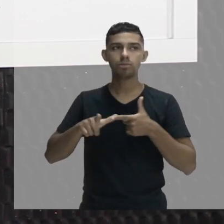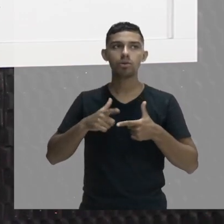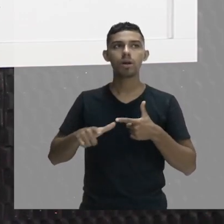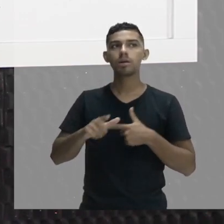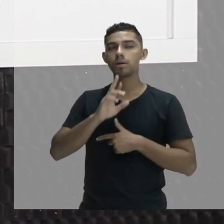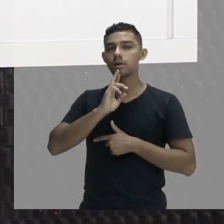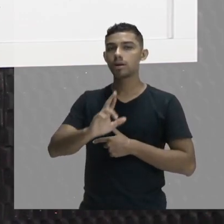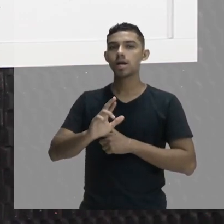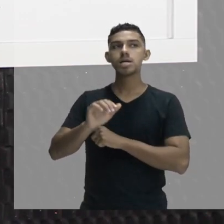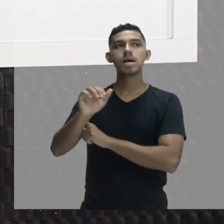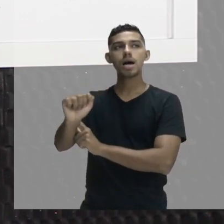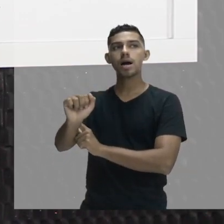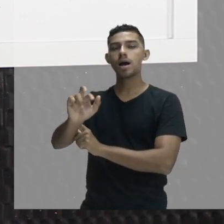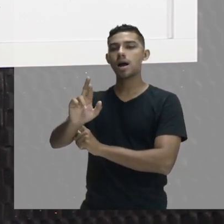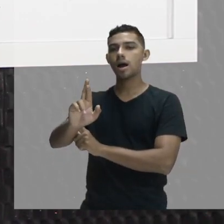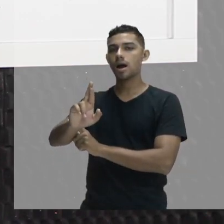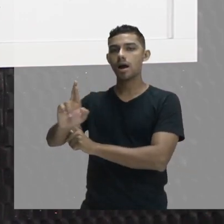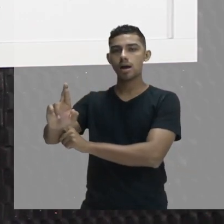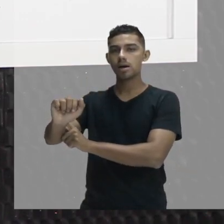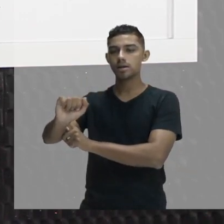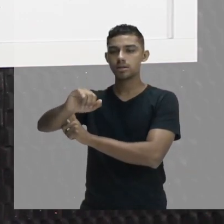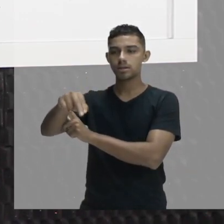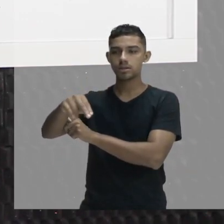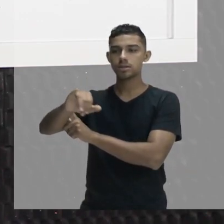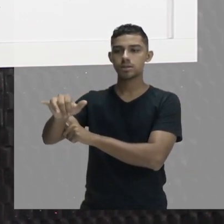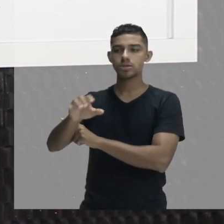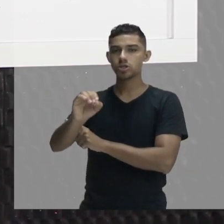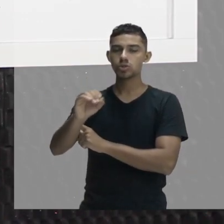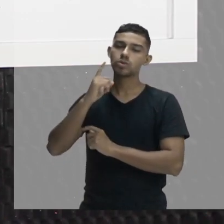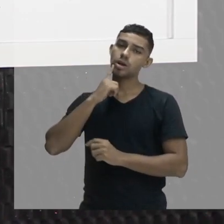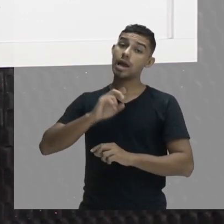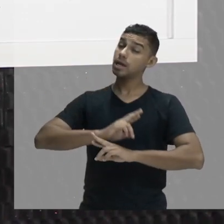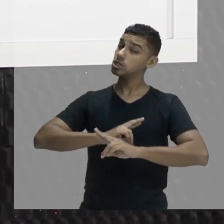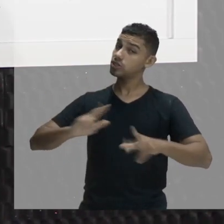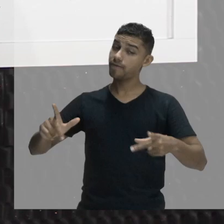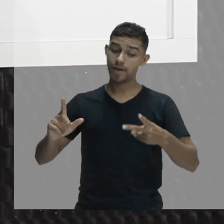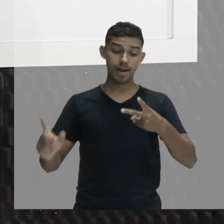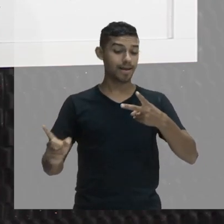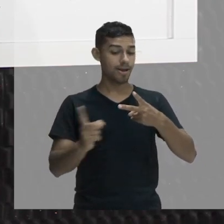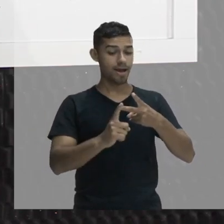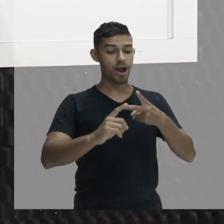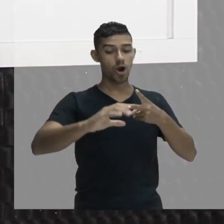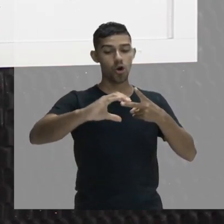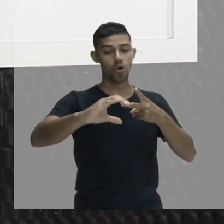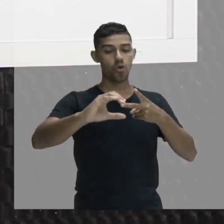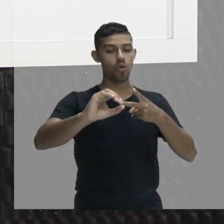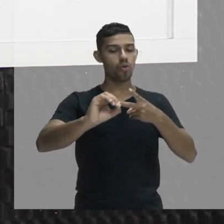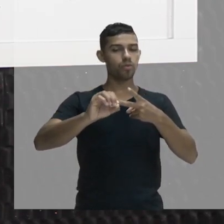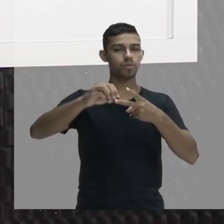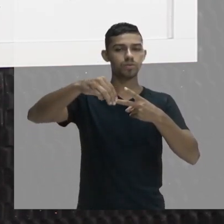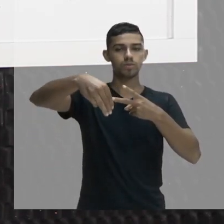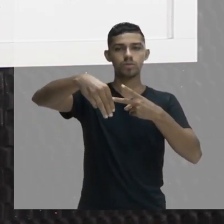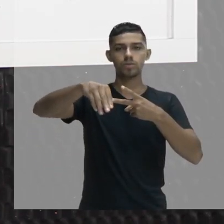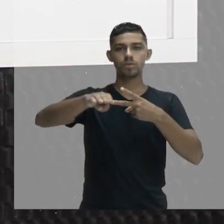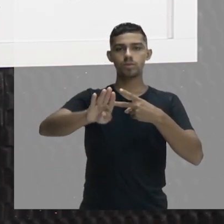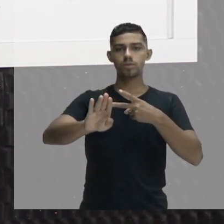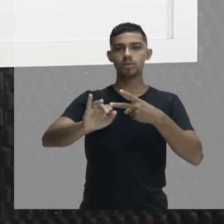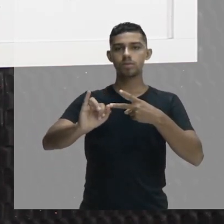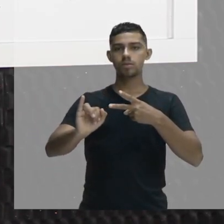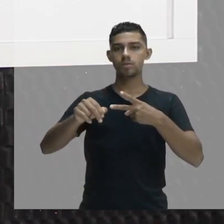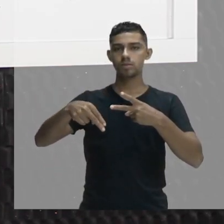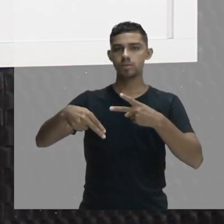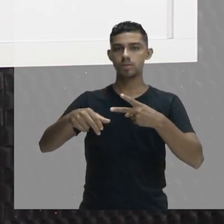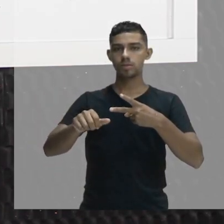você resolve por arranjo. Diferente da combinação. A gente acompanha a nossa aula de combinação. No problema